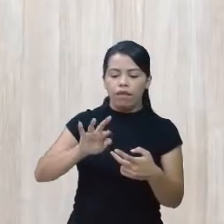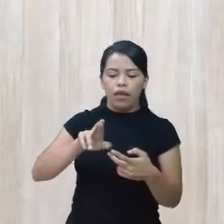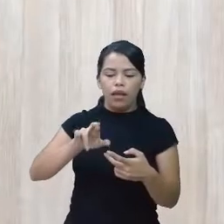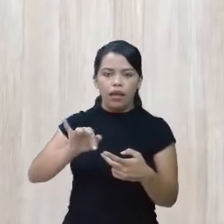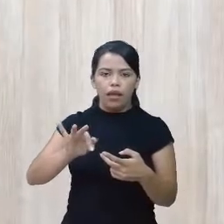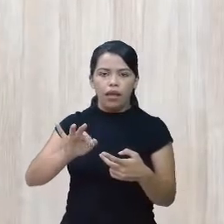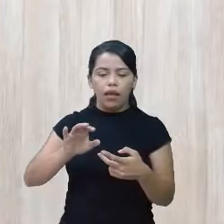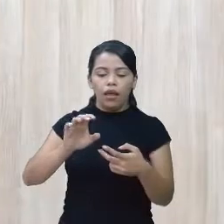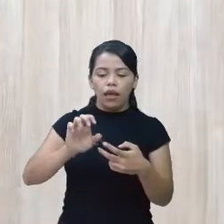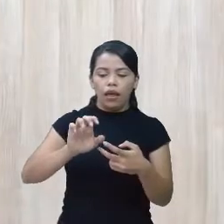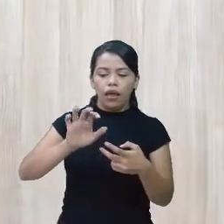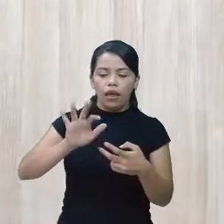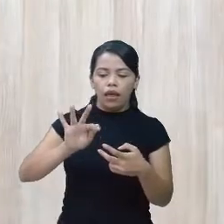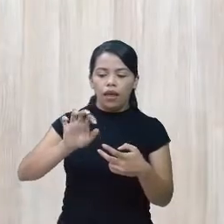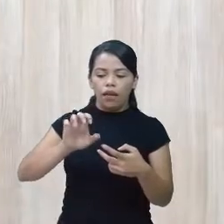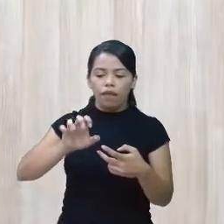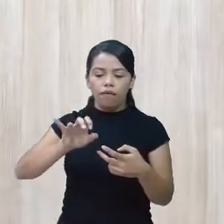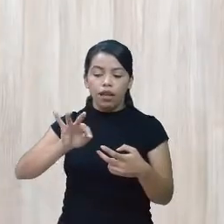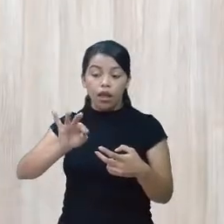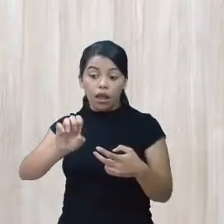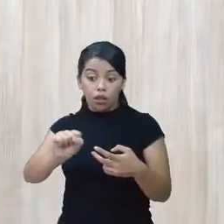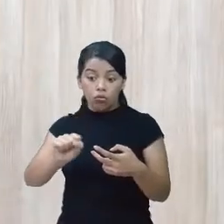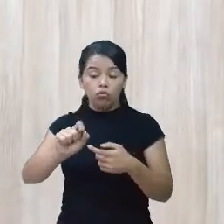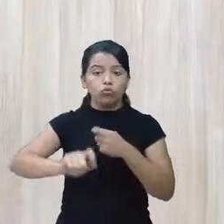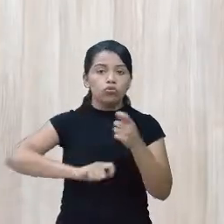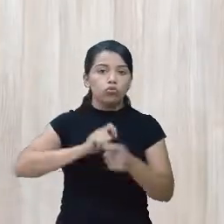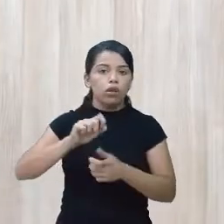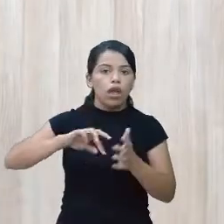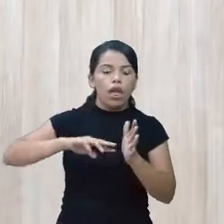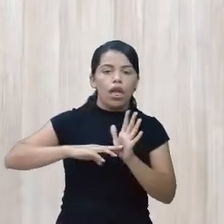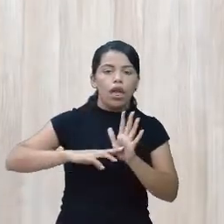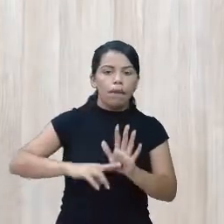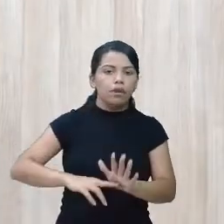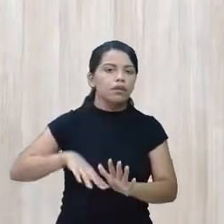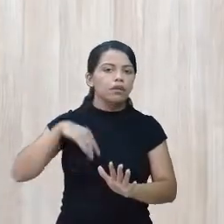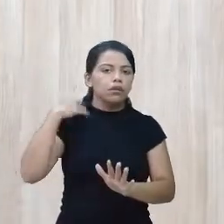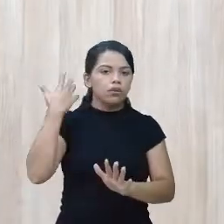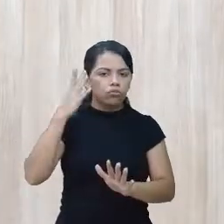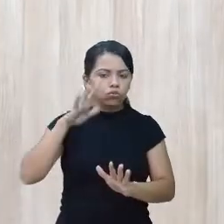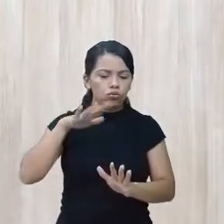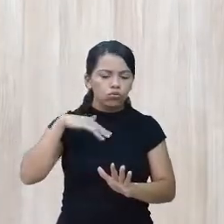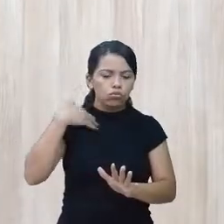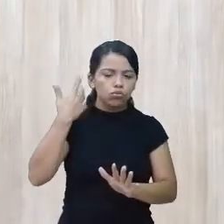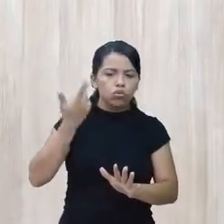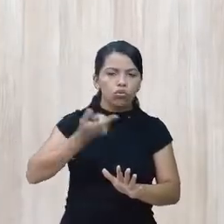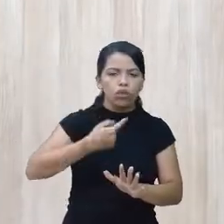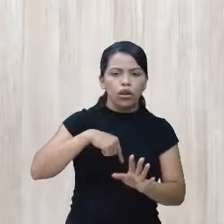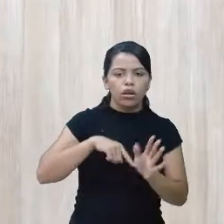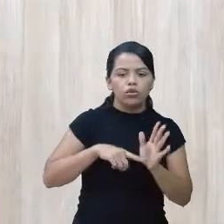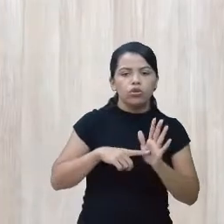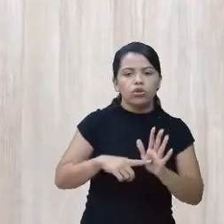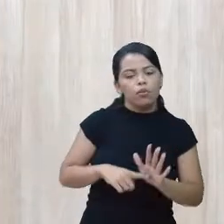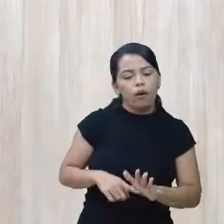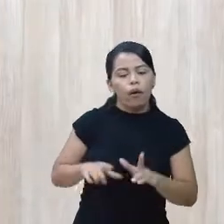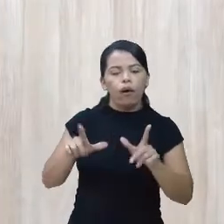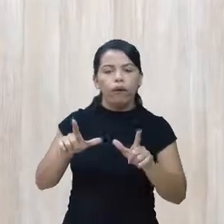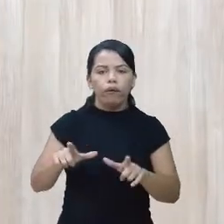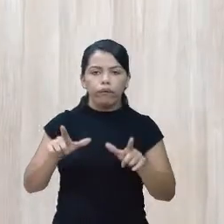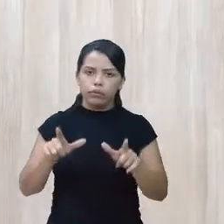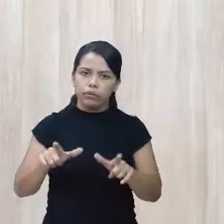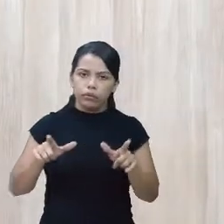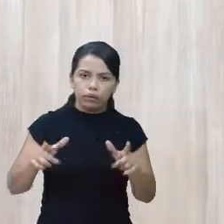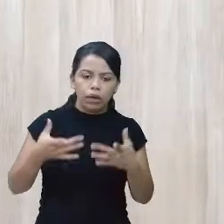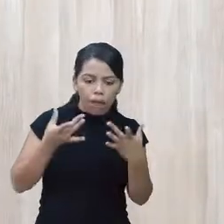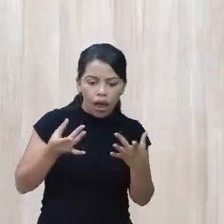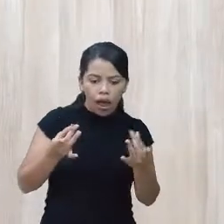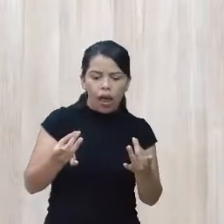aquela representação dos sons ambientes que a gente leva para o ambiente digital, para dar mais ênfase, para dar